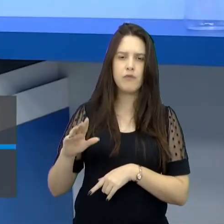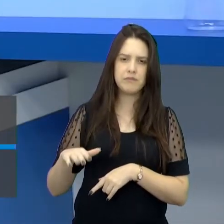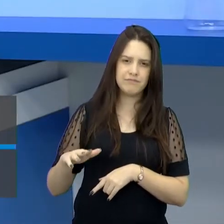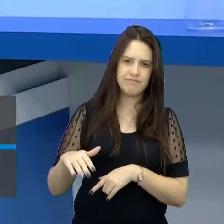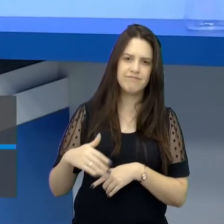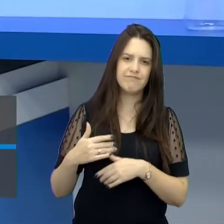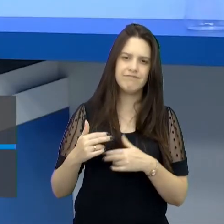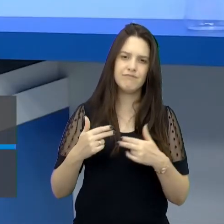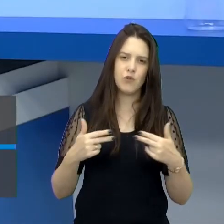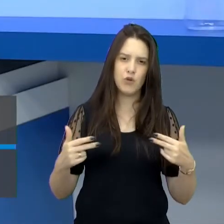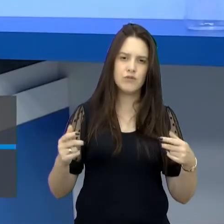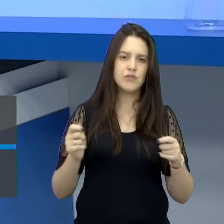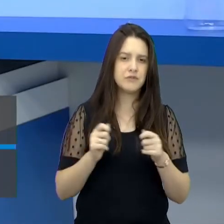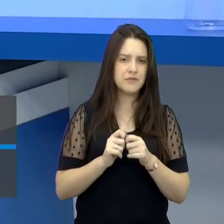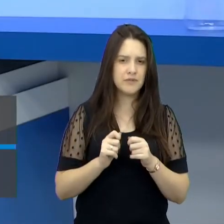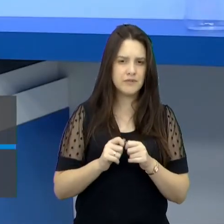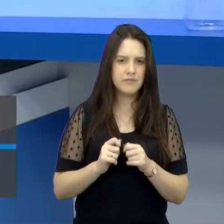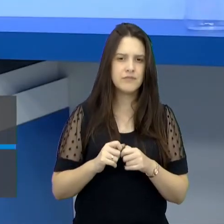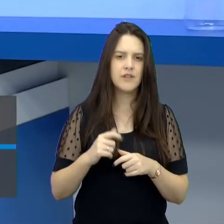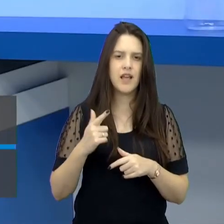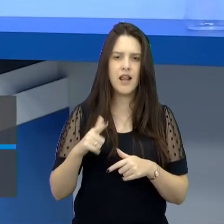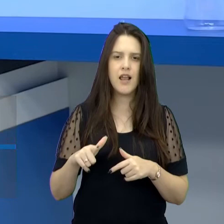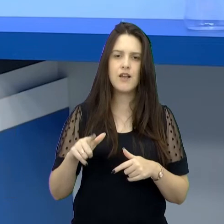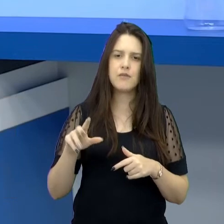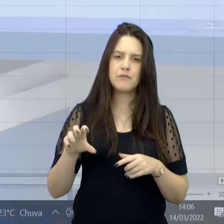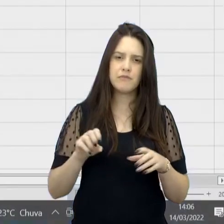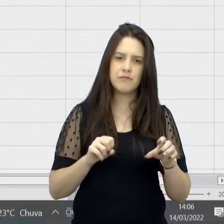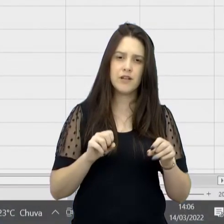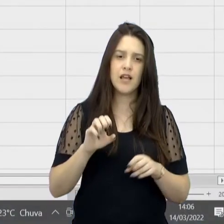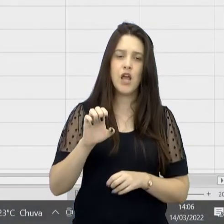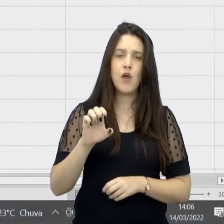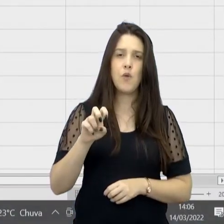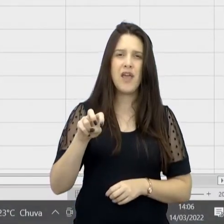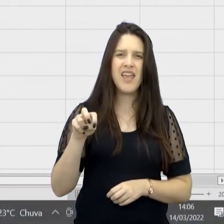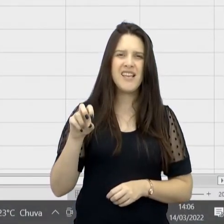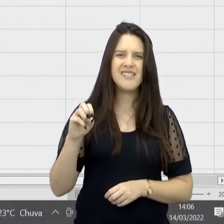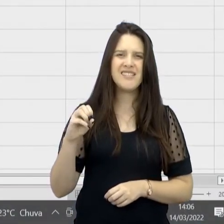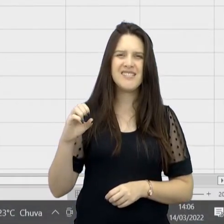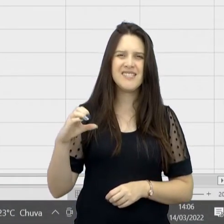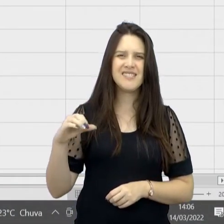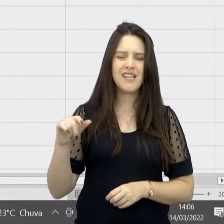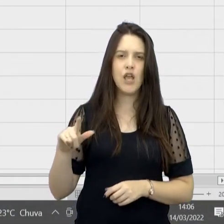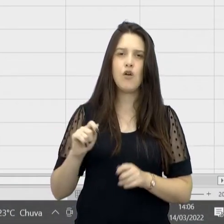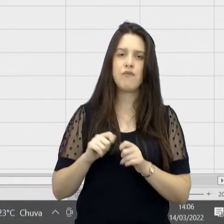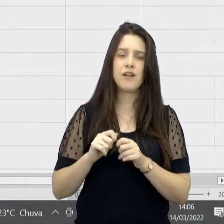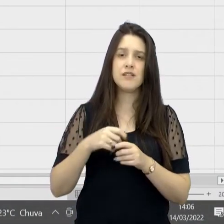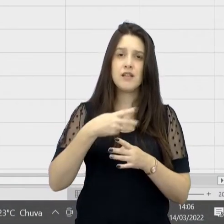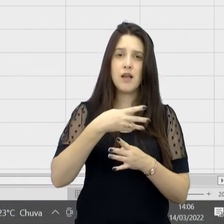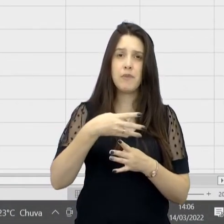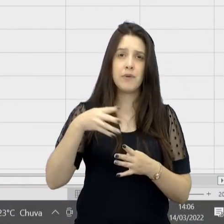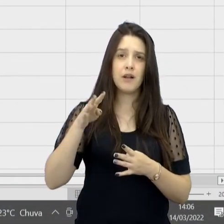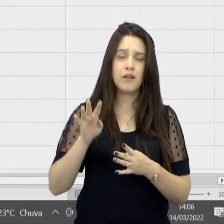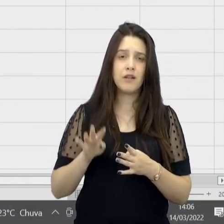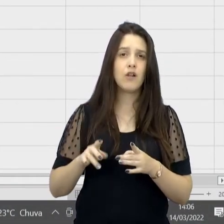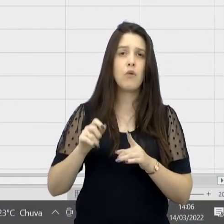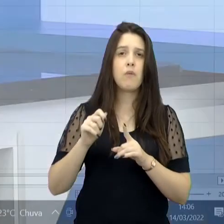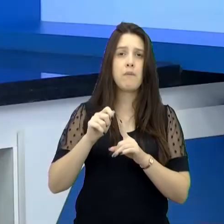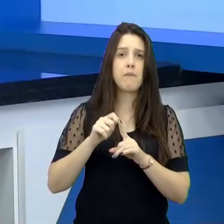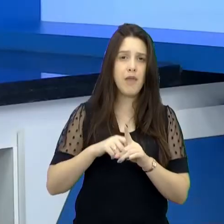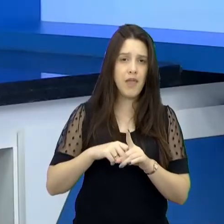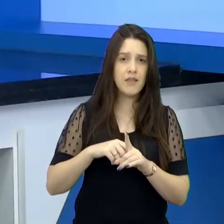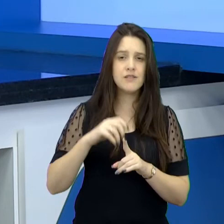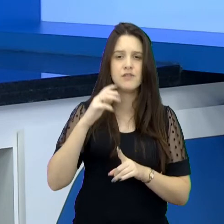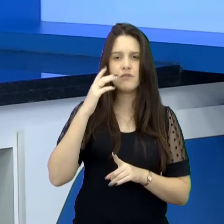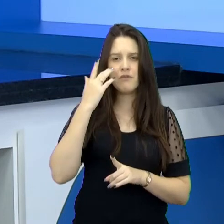de hoje que a gente vai fazer. Vocês vão pegar o Excel, pegar uma planilha e fazer os gastos do mês de fevereiro. Começando aí